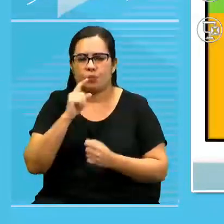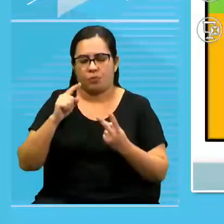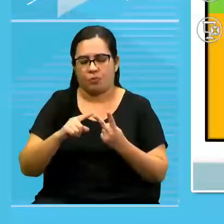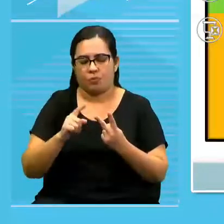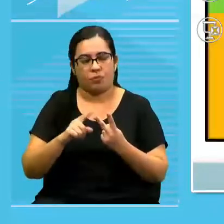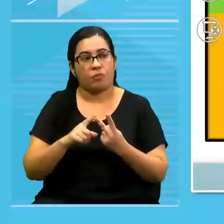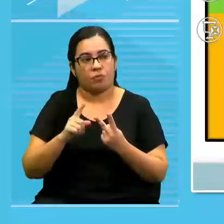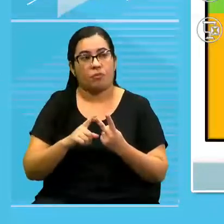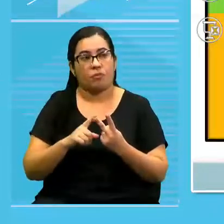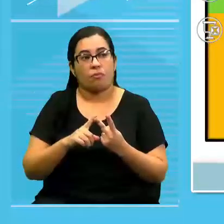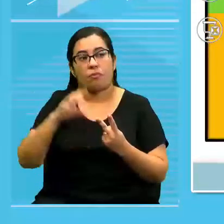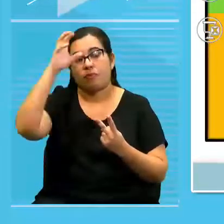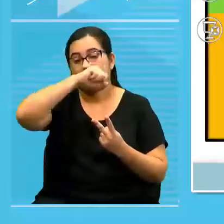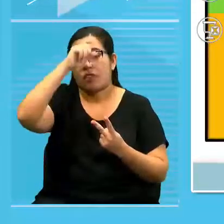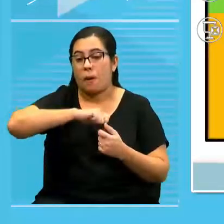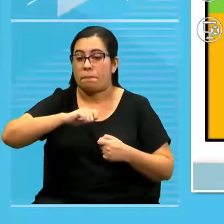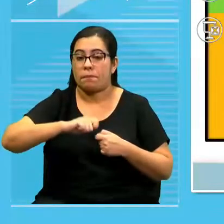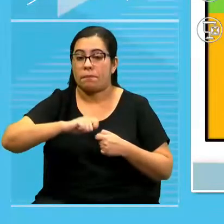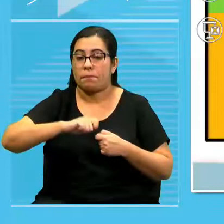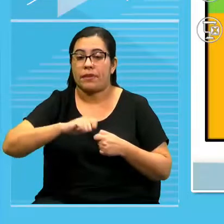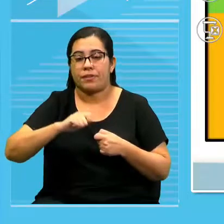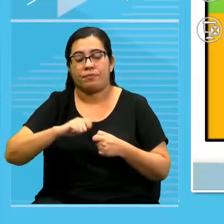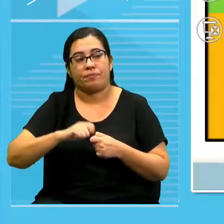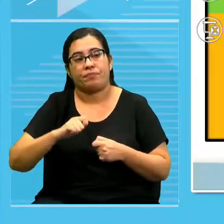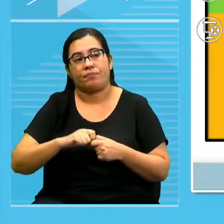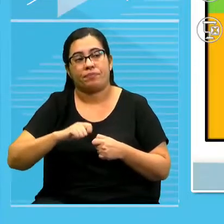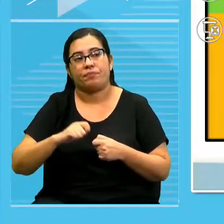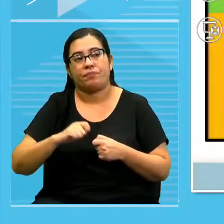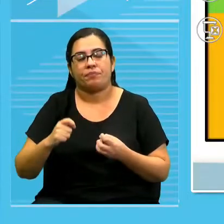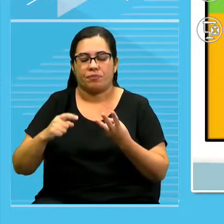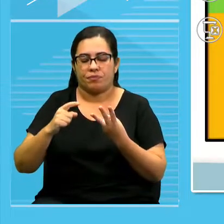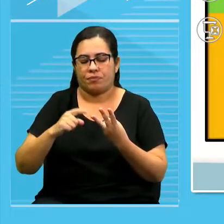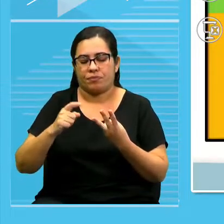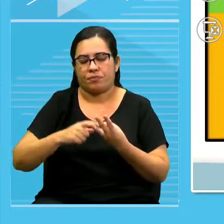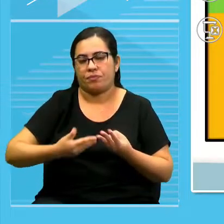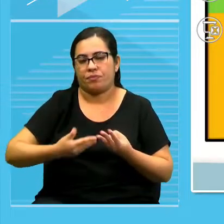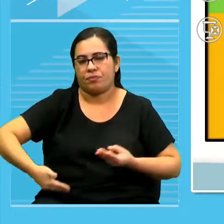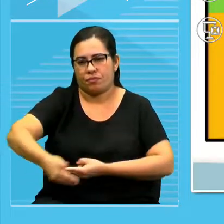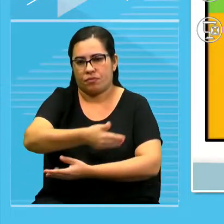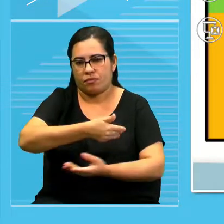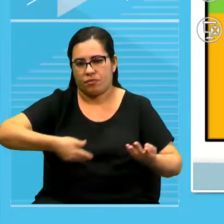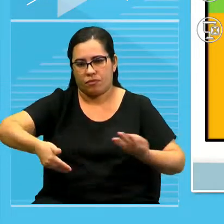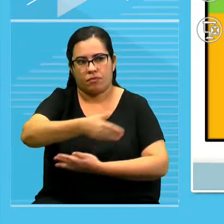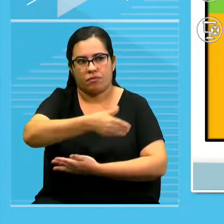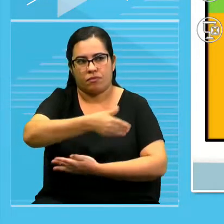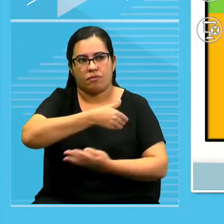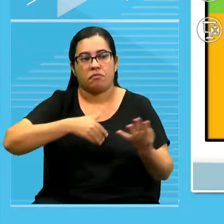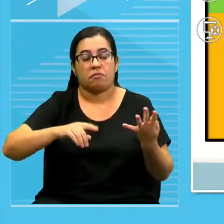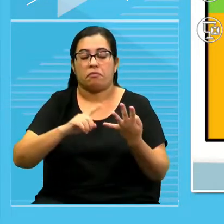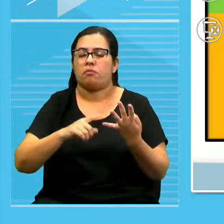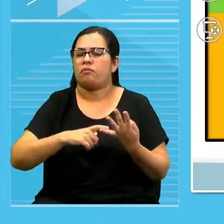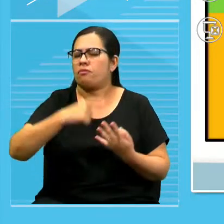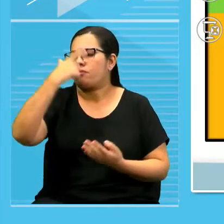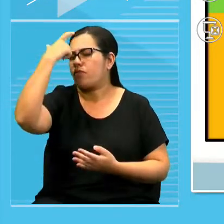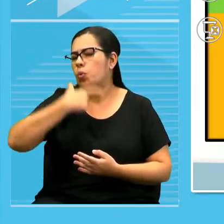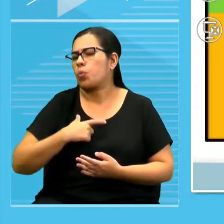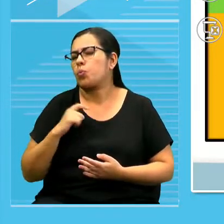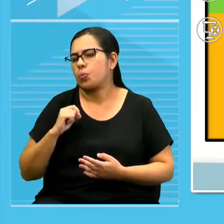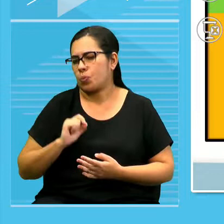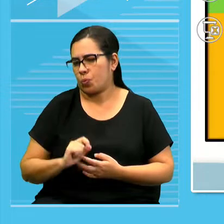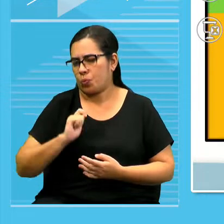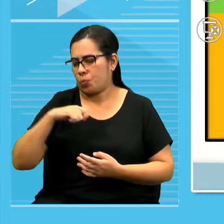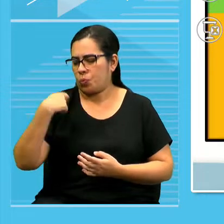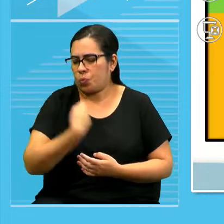a fazer o terceiro aprender a conviver e o quarto aprender a ser tá vendo